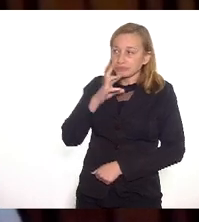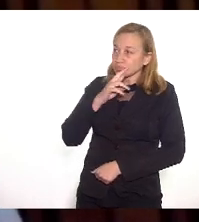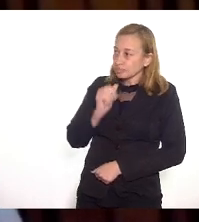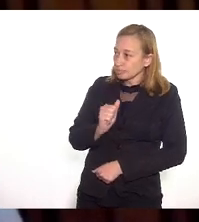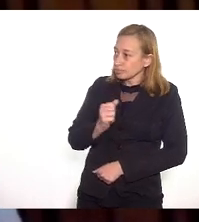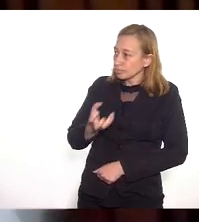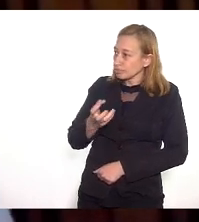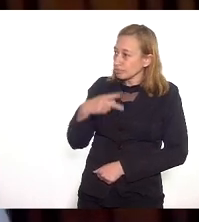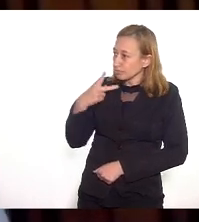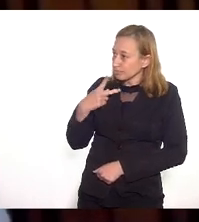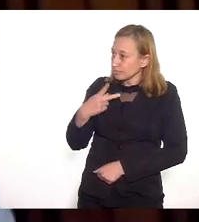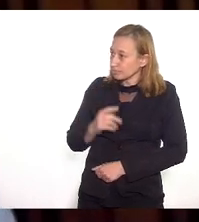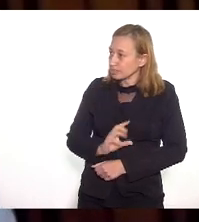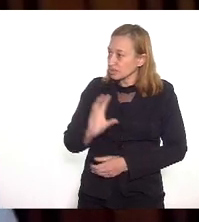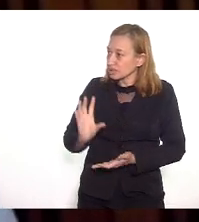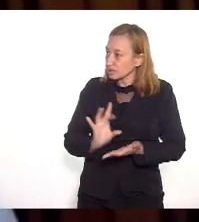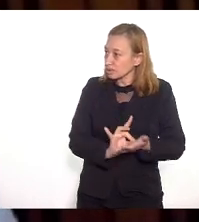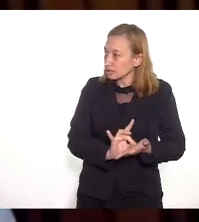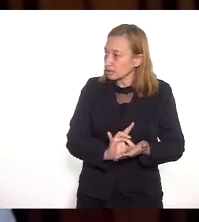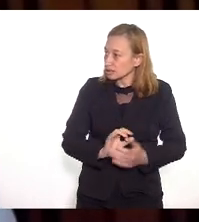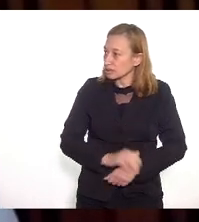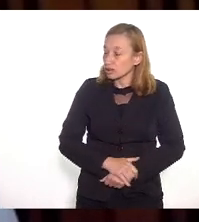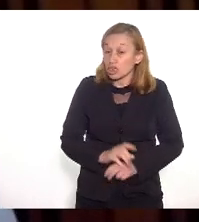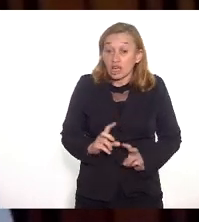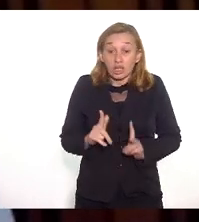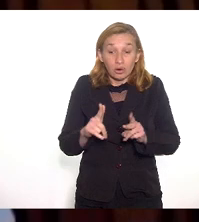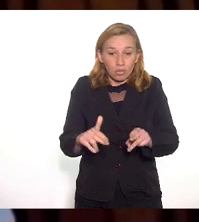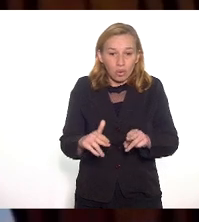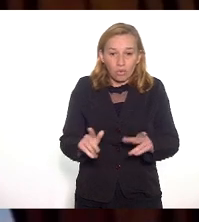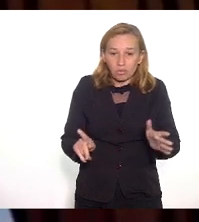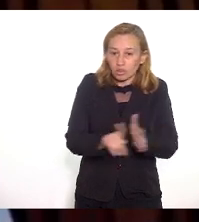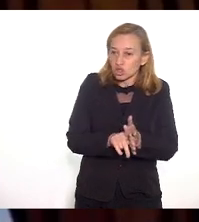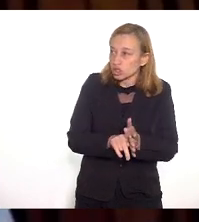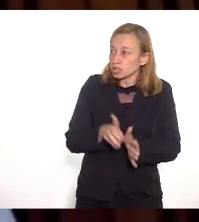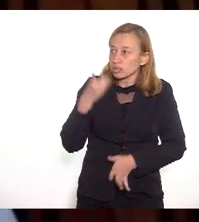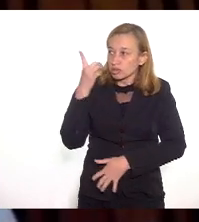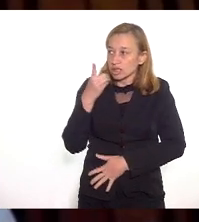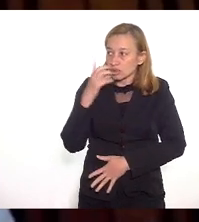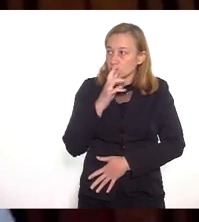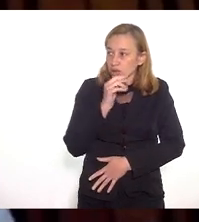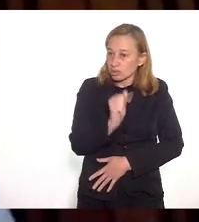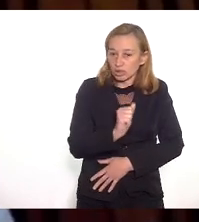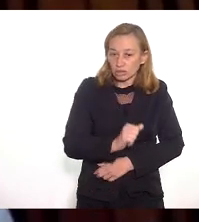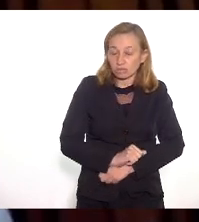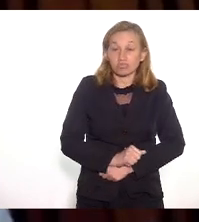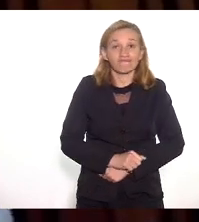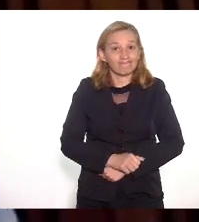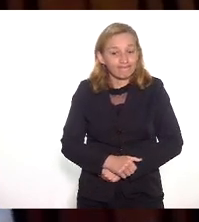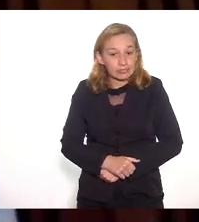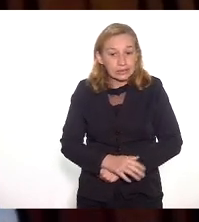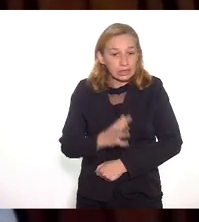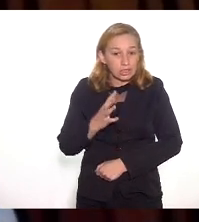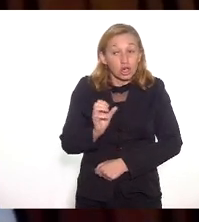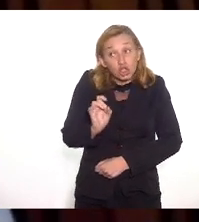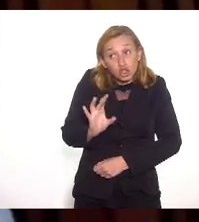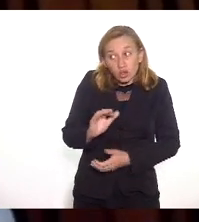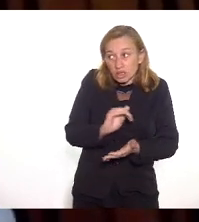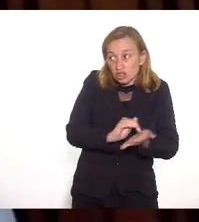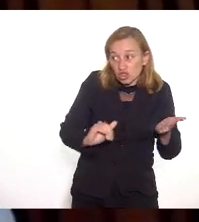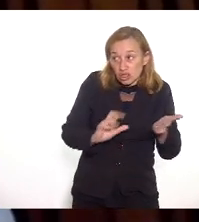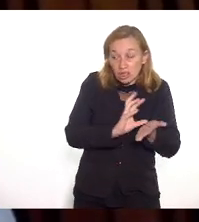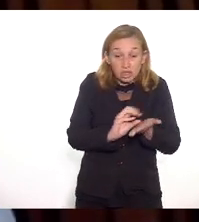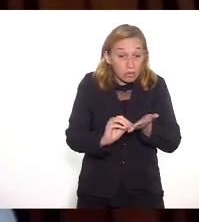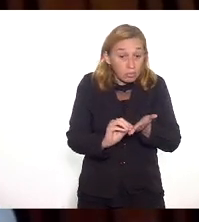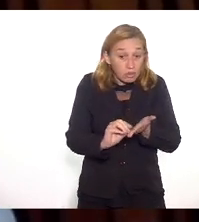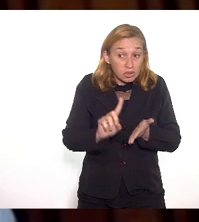quer se manifestar, mas a anexação é por conta, é o mesmo projeto, deputado Rodrigo. A não ser que Vossa Excelência queira retirar de pauta como